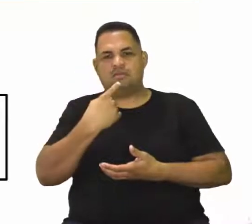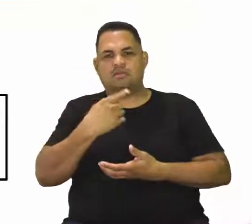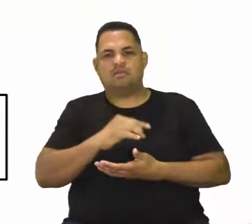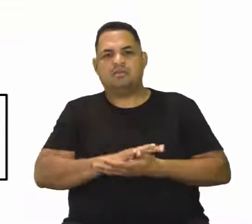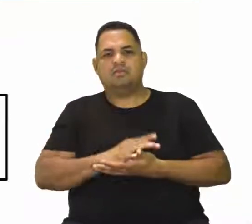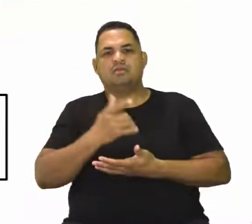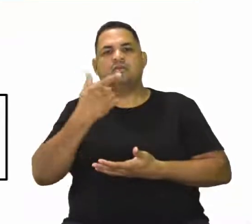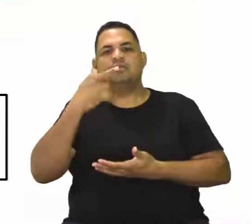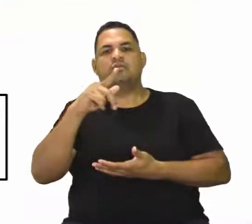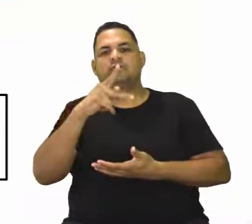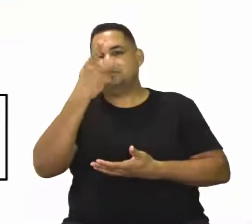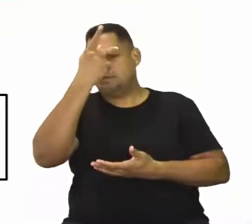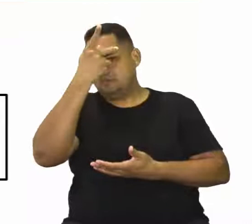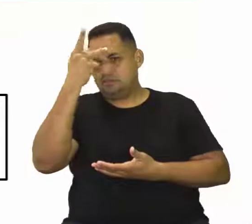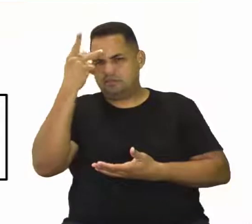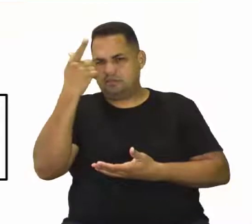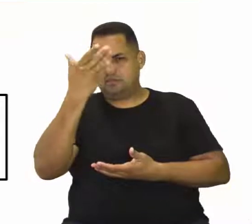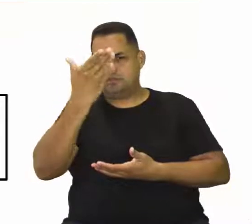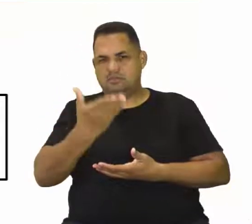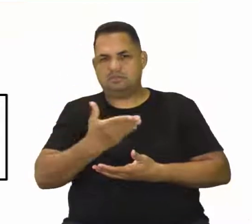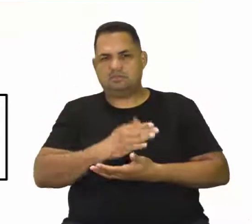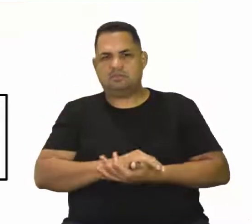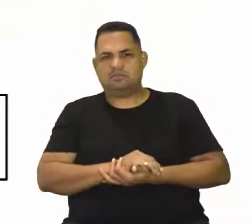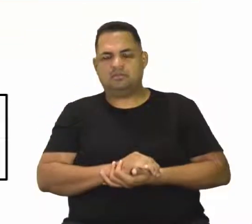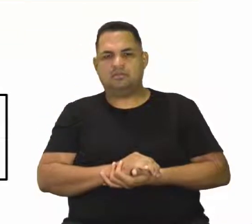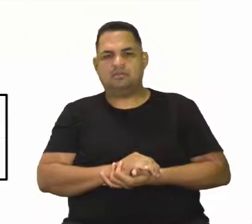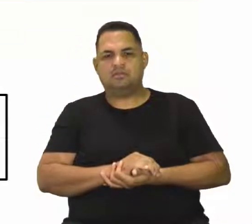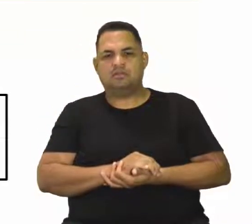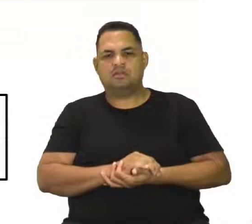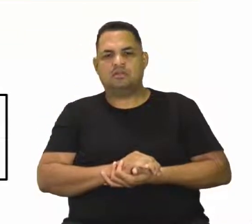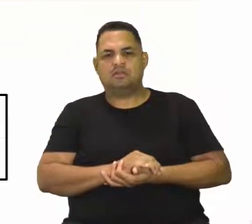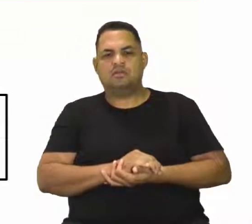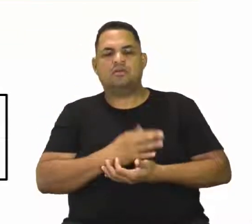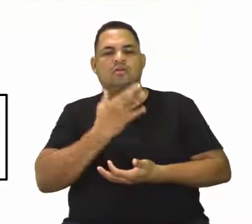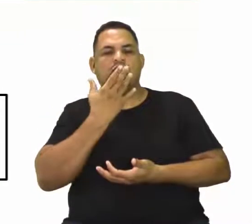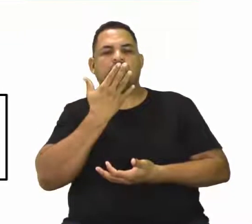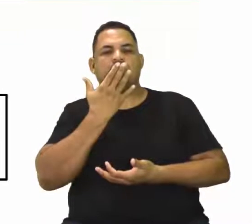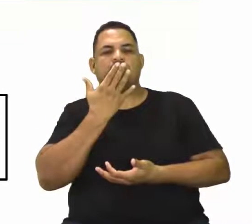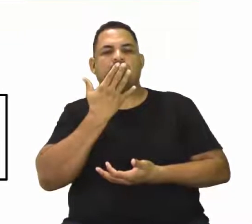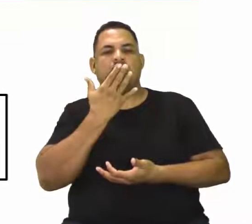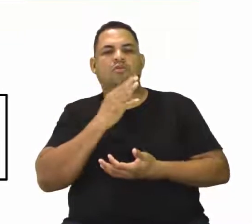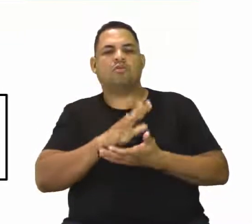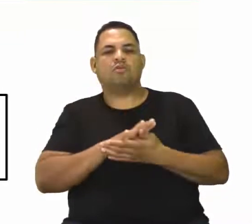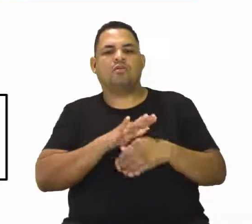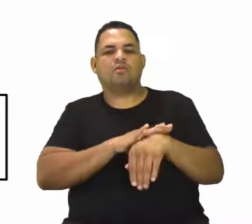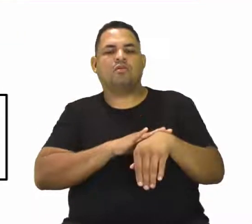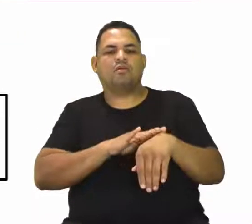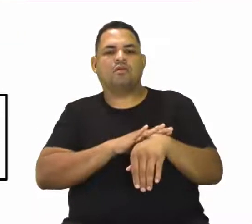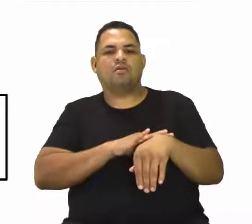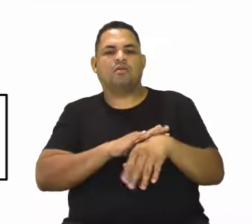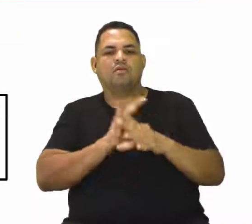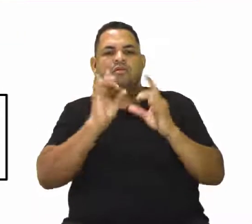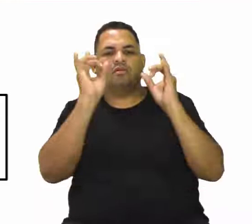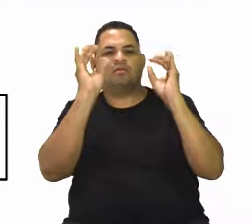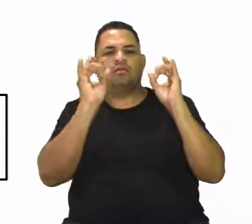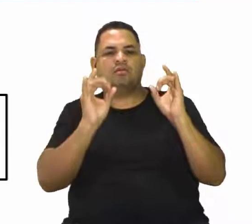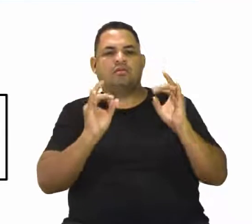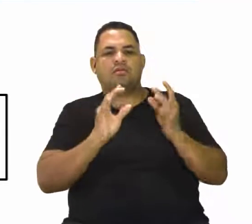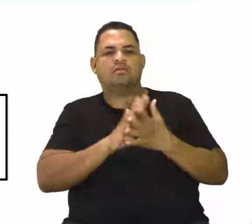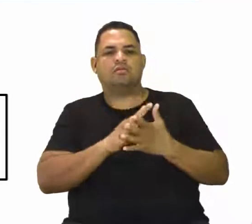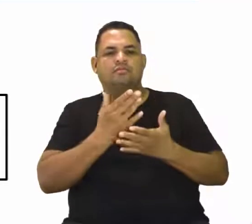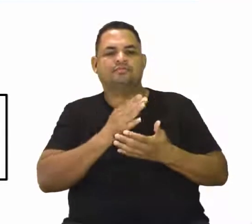aqui uma outra pessoa olha a tonalidade de pele e o detalhe